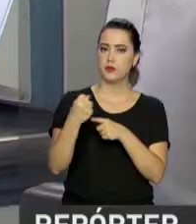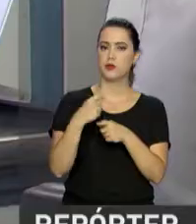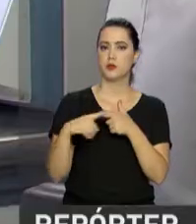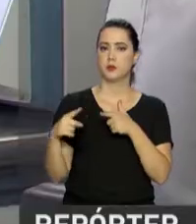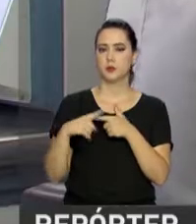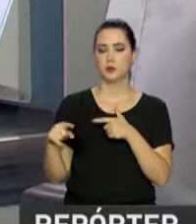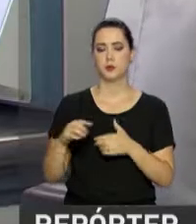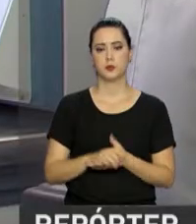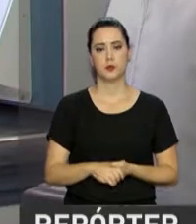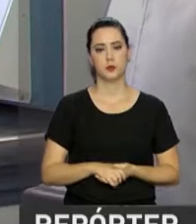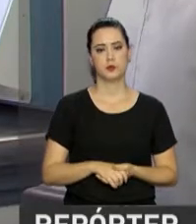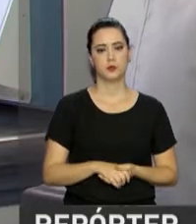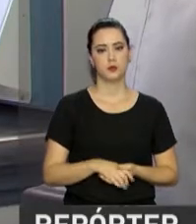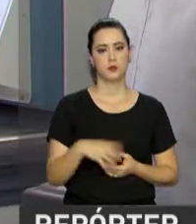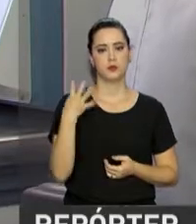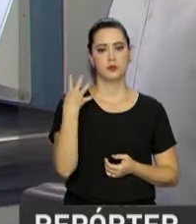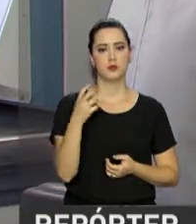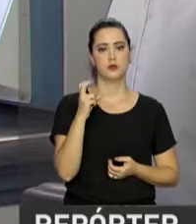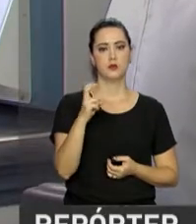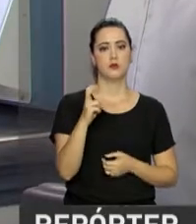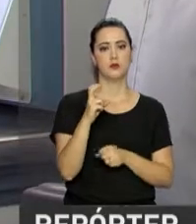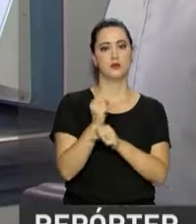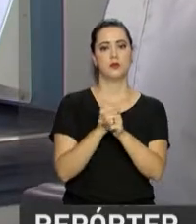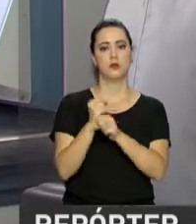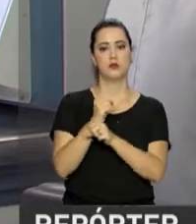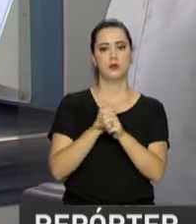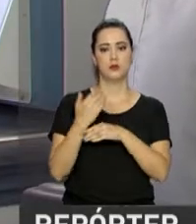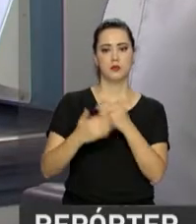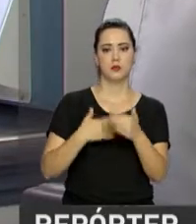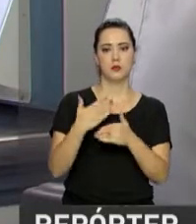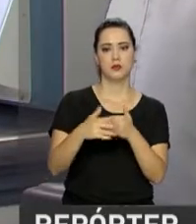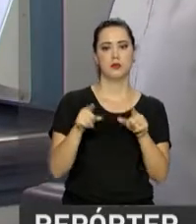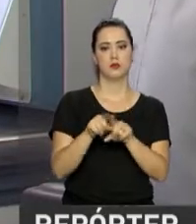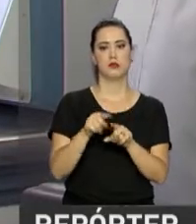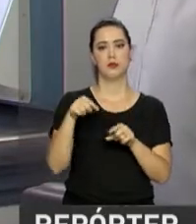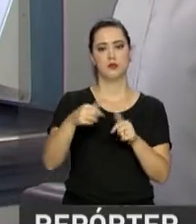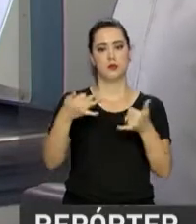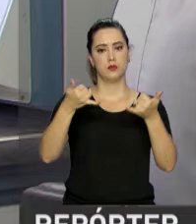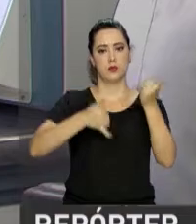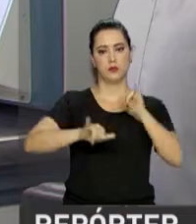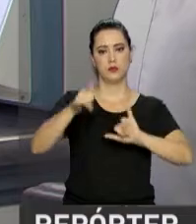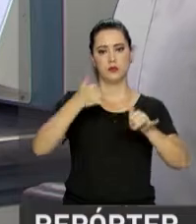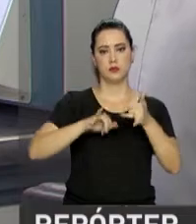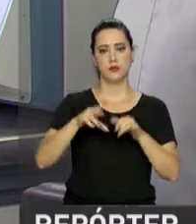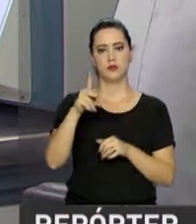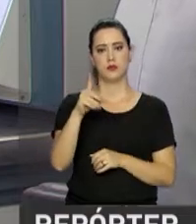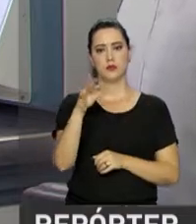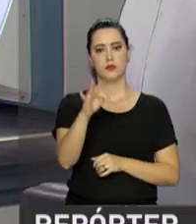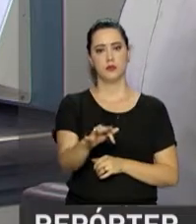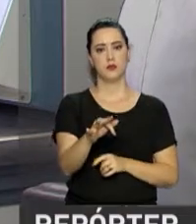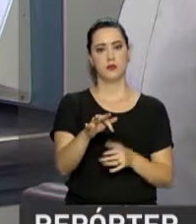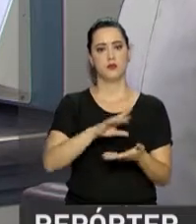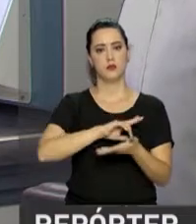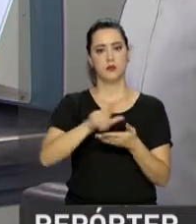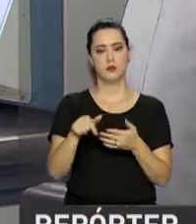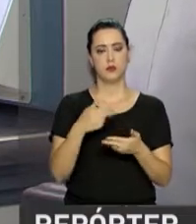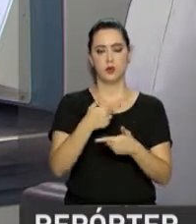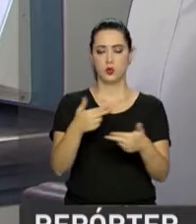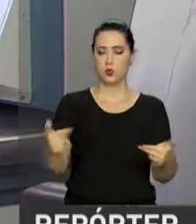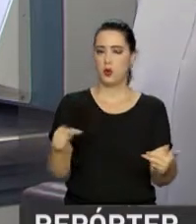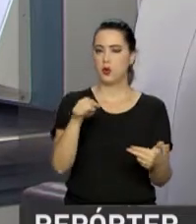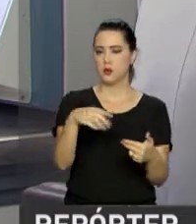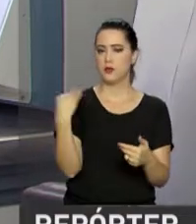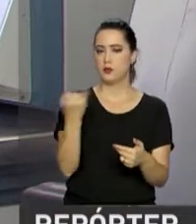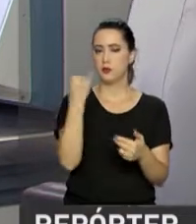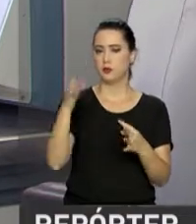ao longo de seus 45 anos a embrapa desenvolveu em laboratório como este que fica no distrito federal diversas tecnologias